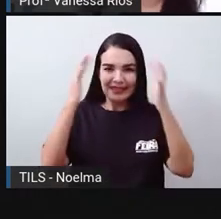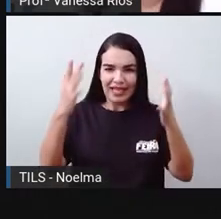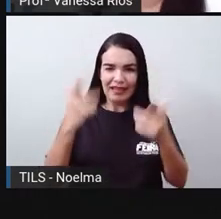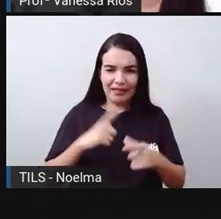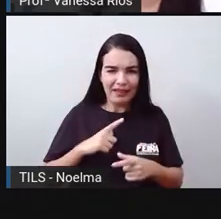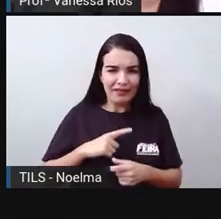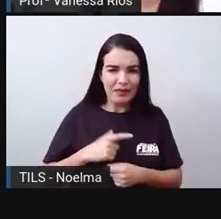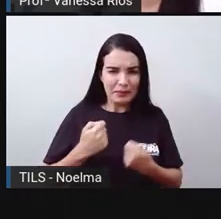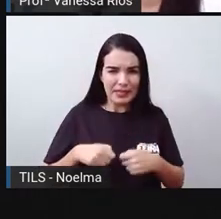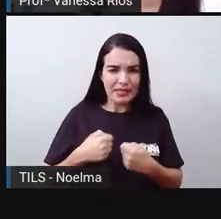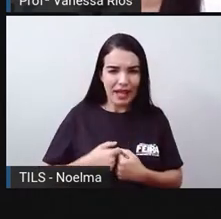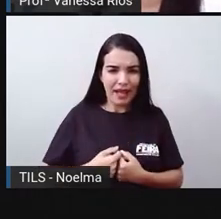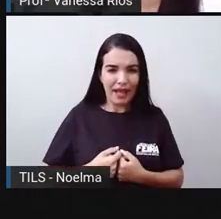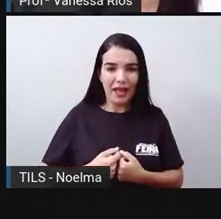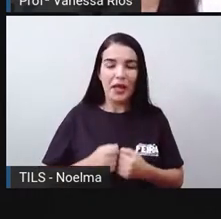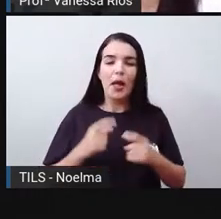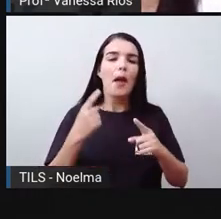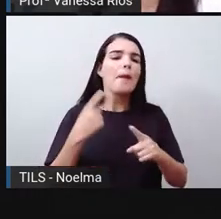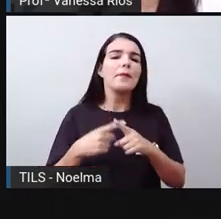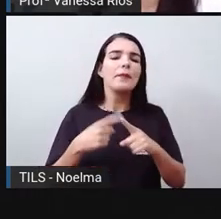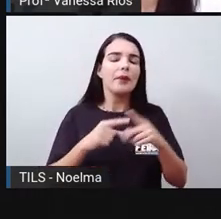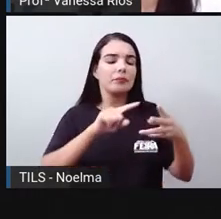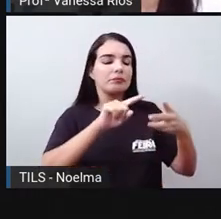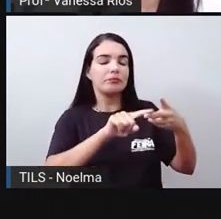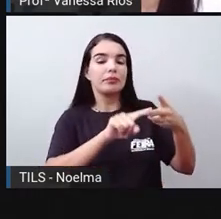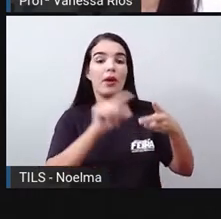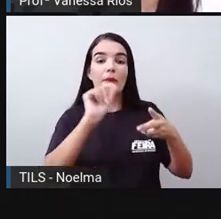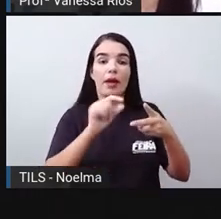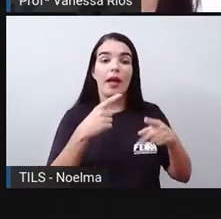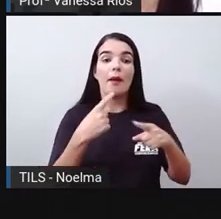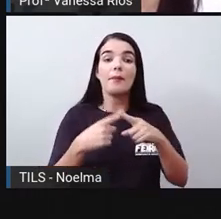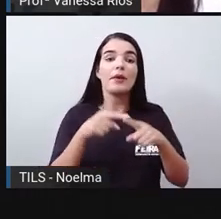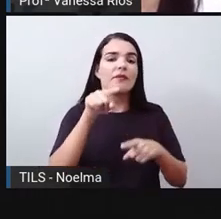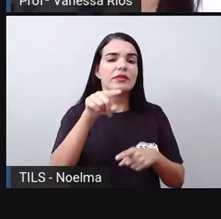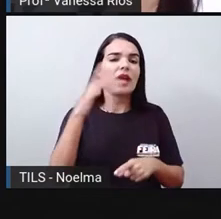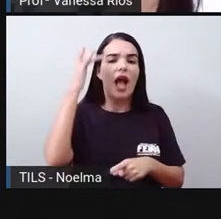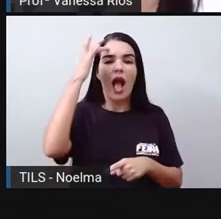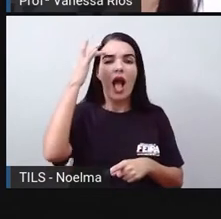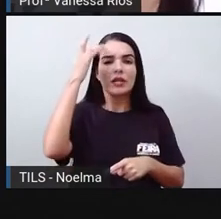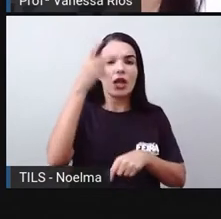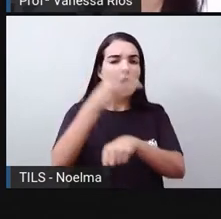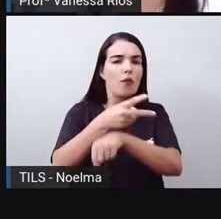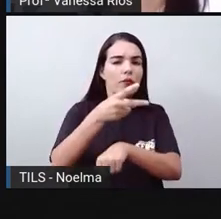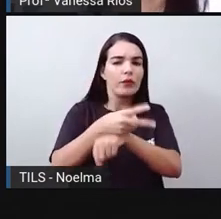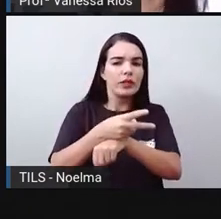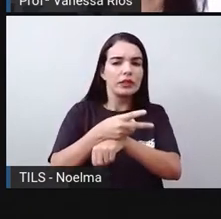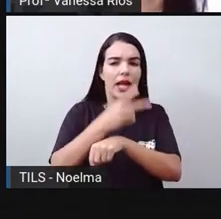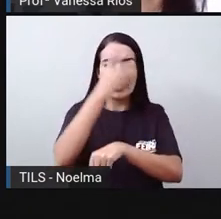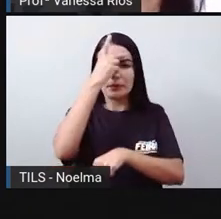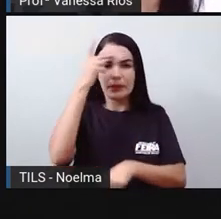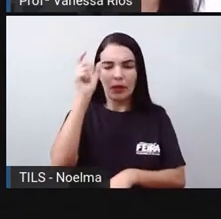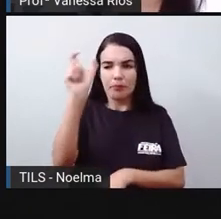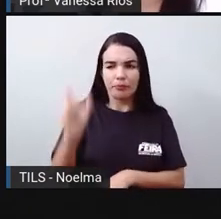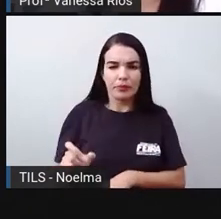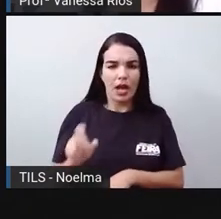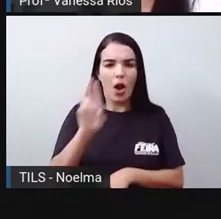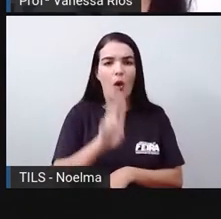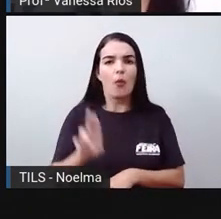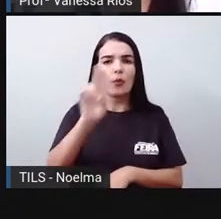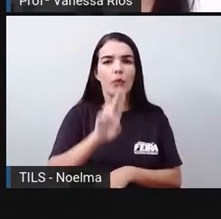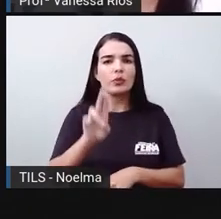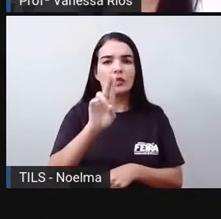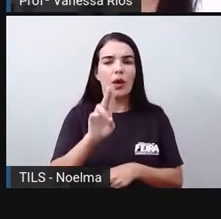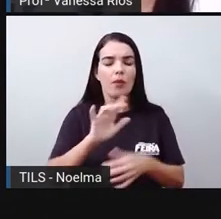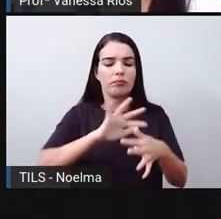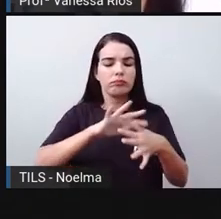aí? Por que vocês acham que nesse vídeo os personagens utilizam gestos? Porque no final do filme